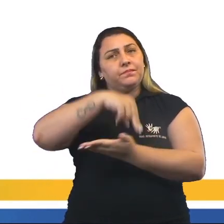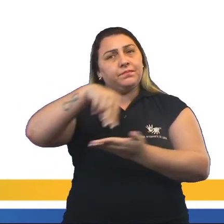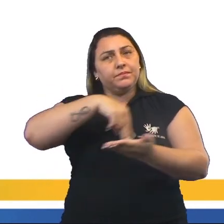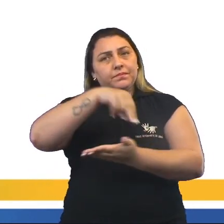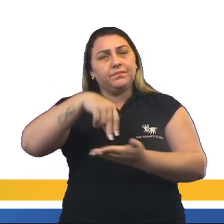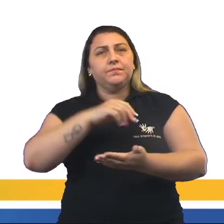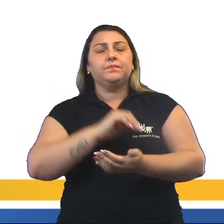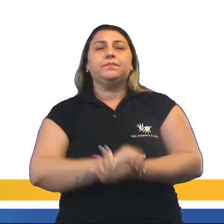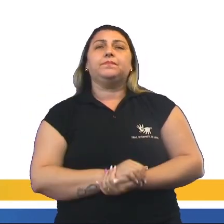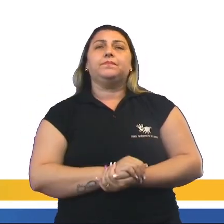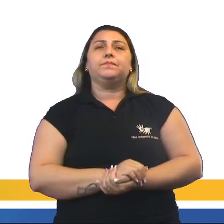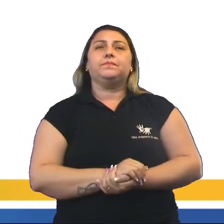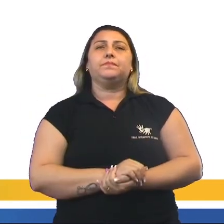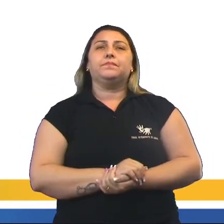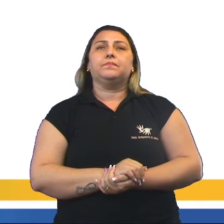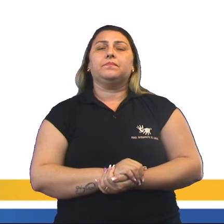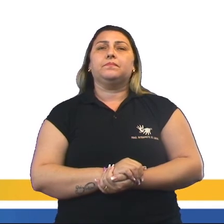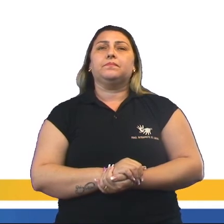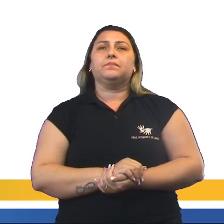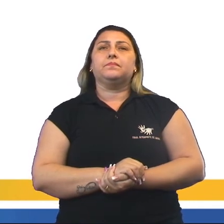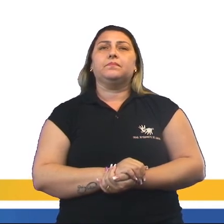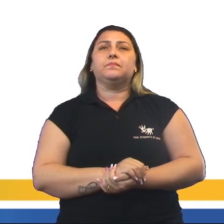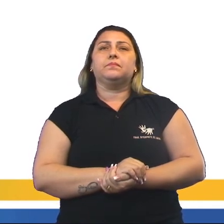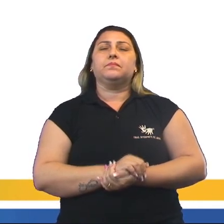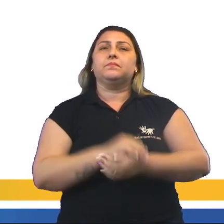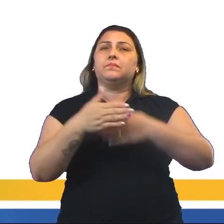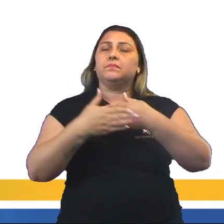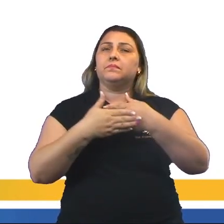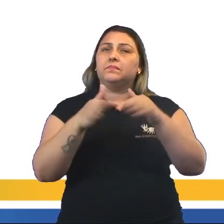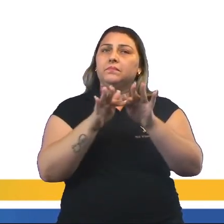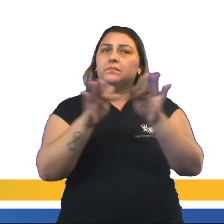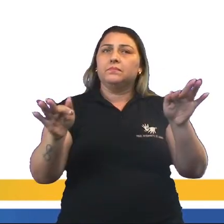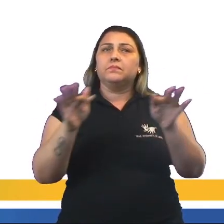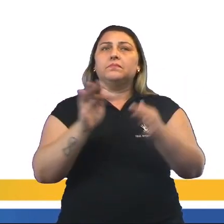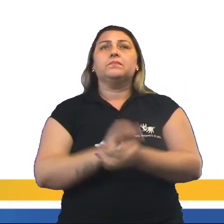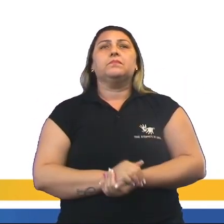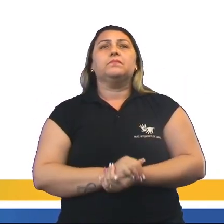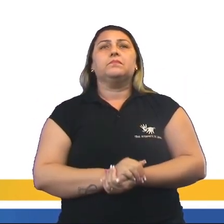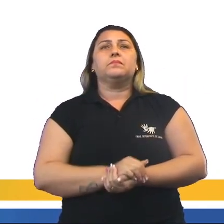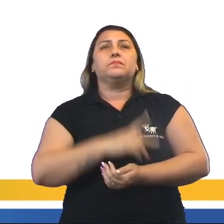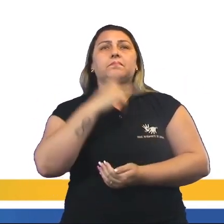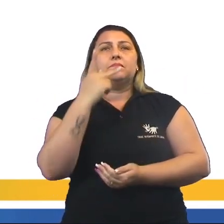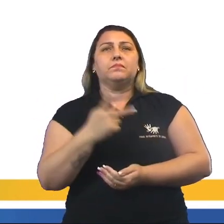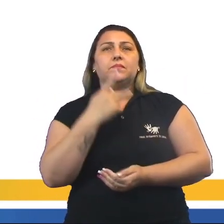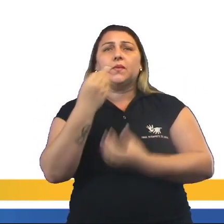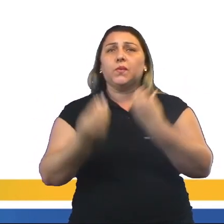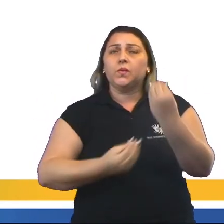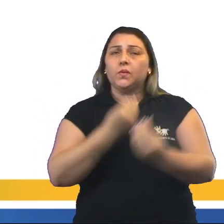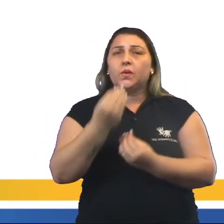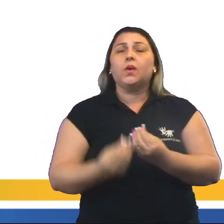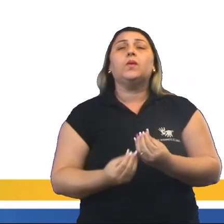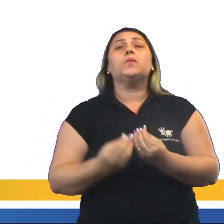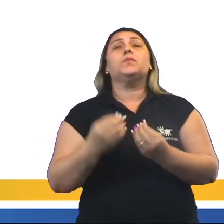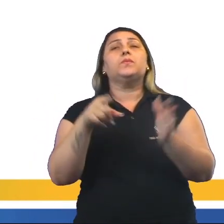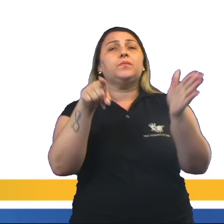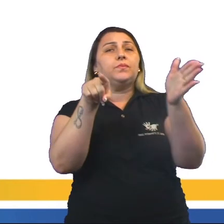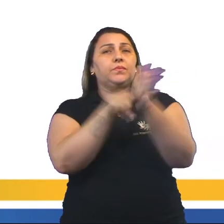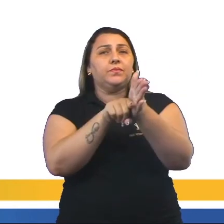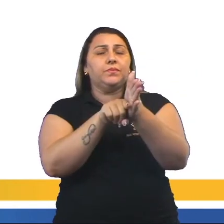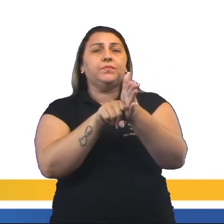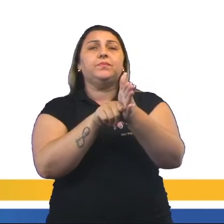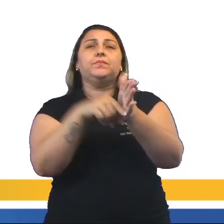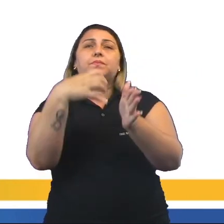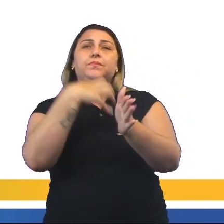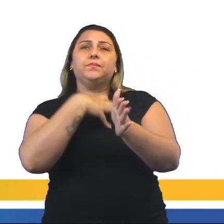Eles estão dançando. Agora, partindo dessa frase aí, they are dancing, diga como que essa frase vai ficar